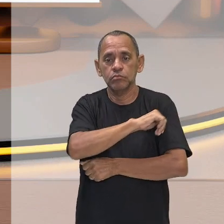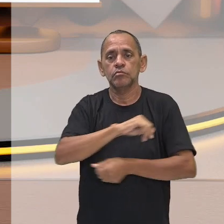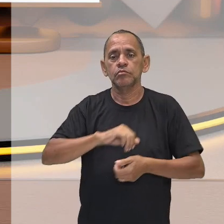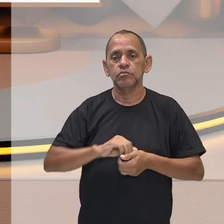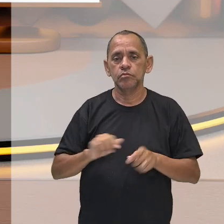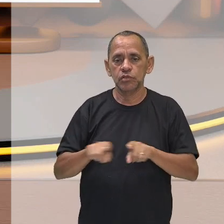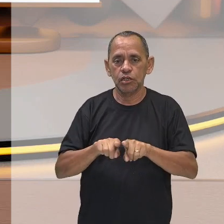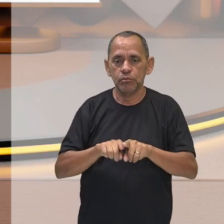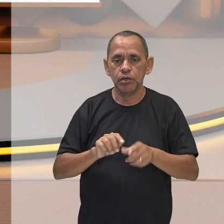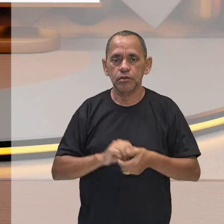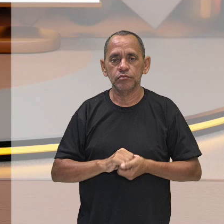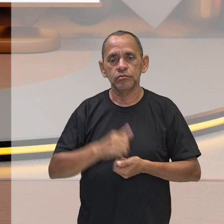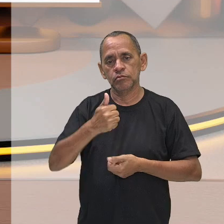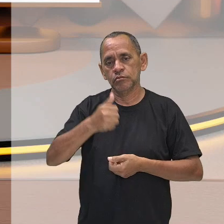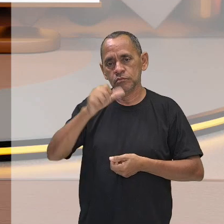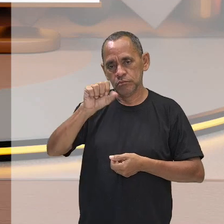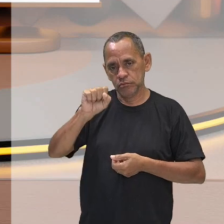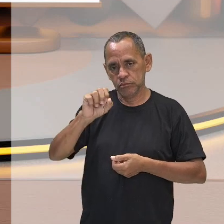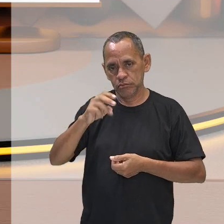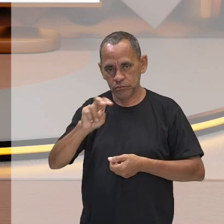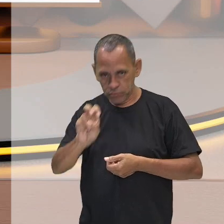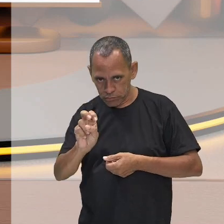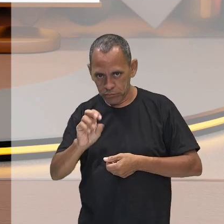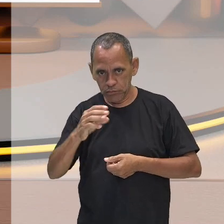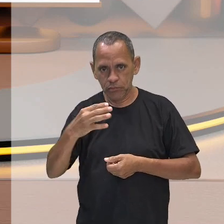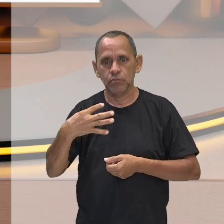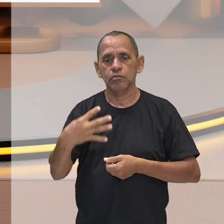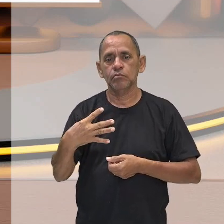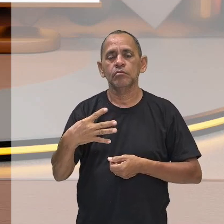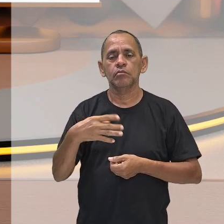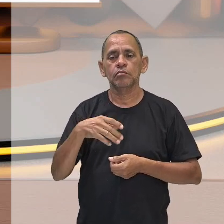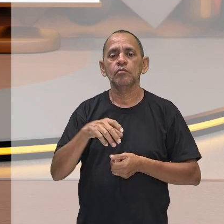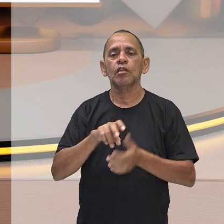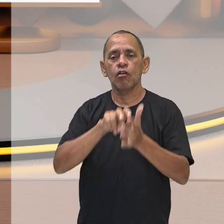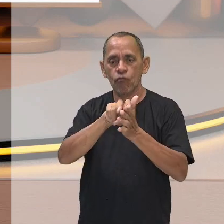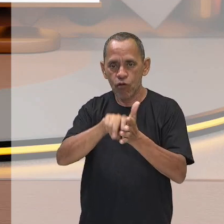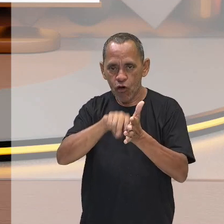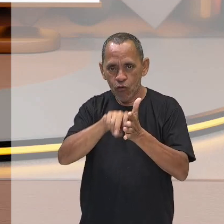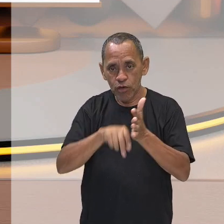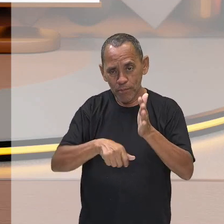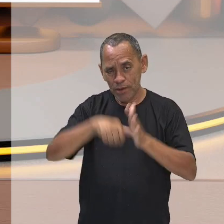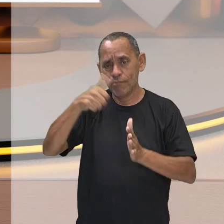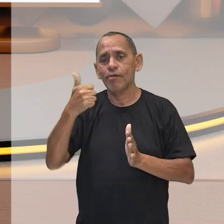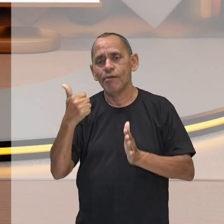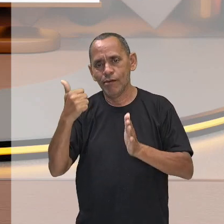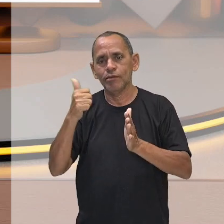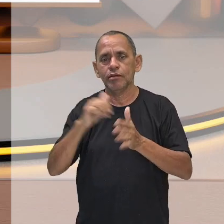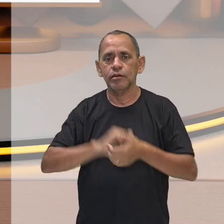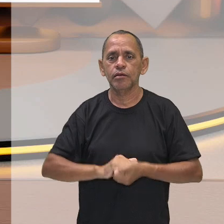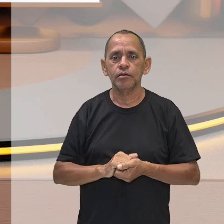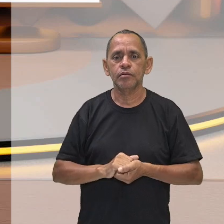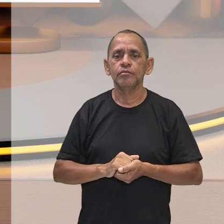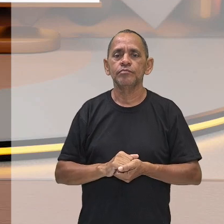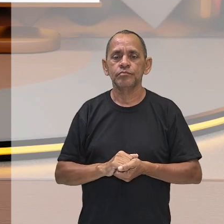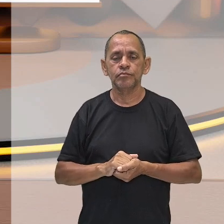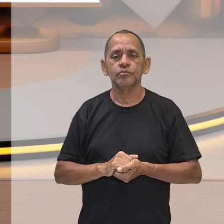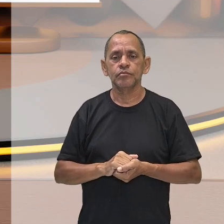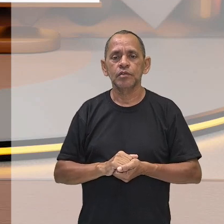Em 1854, primeira ferrovia, Porto Mauá, Serra da Estrela. A gente está vendo que Barão de